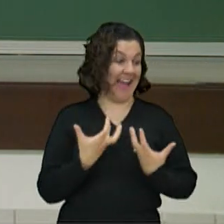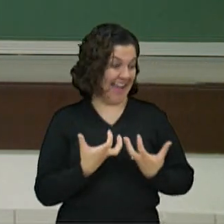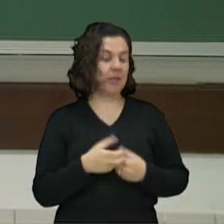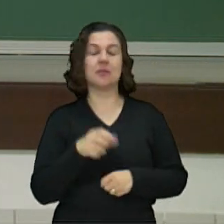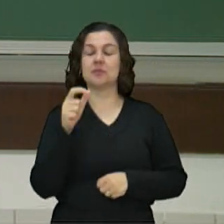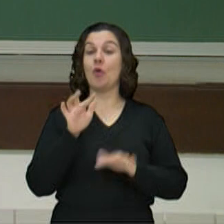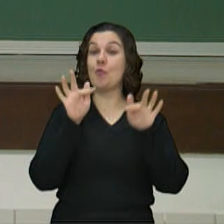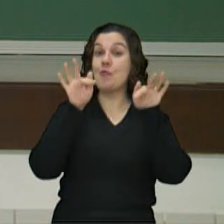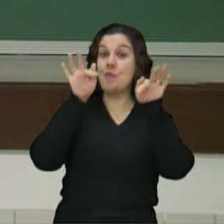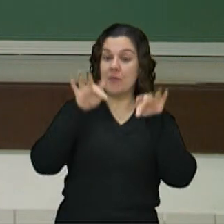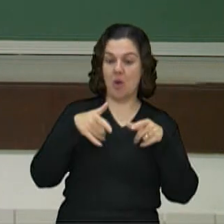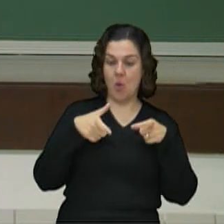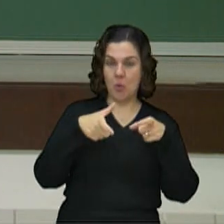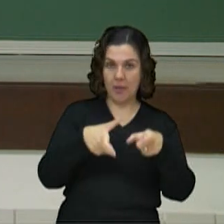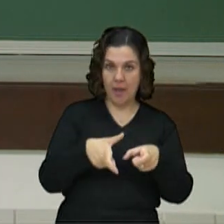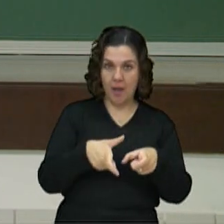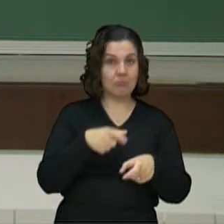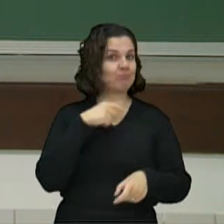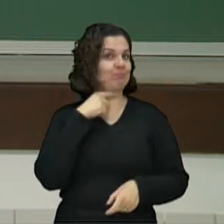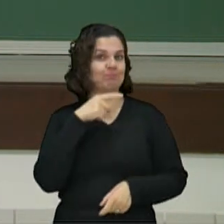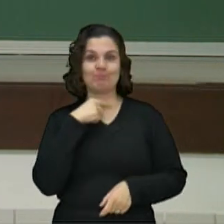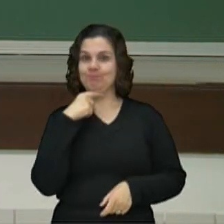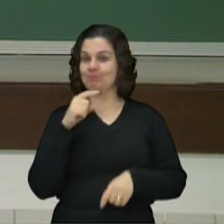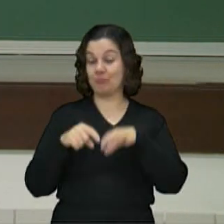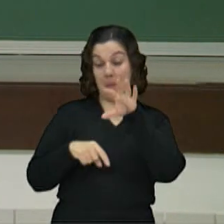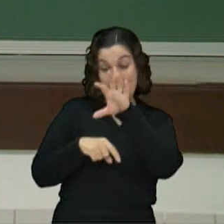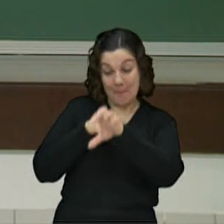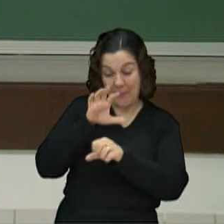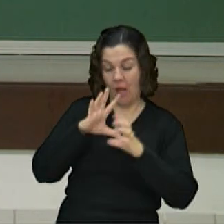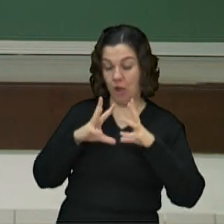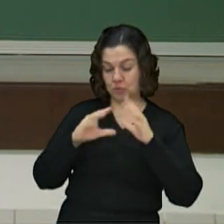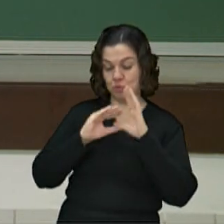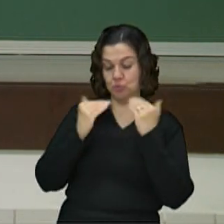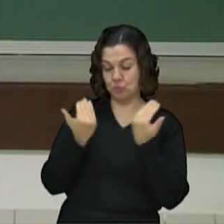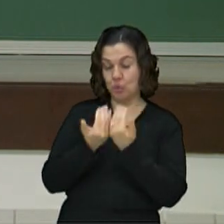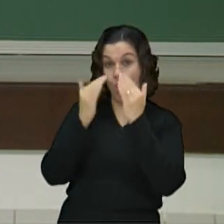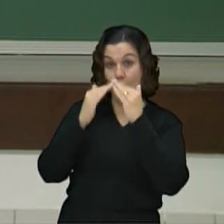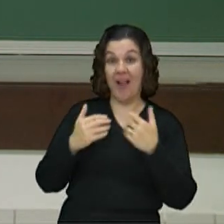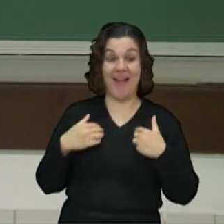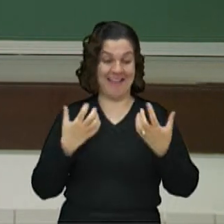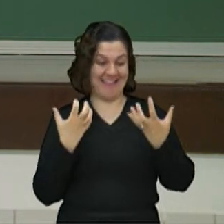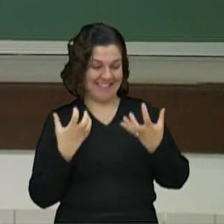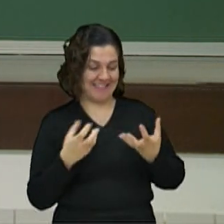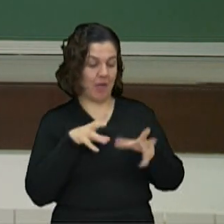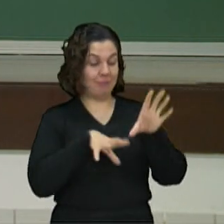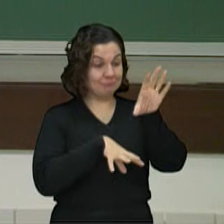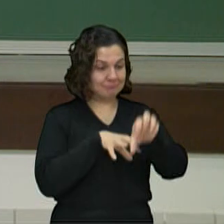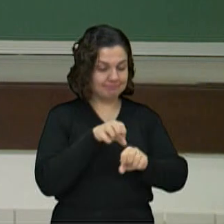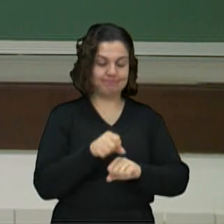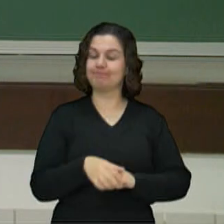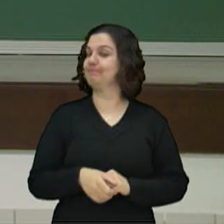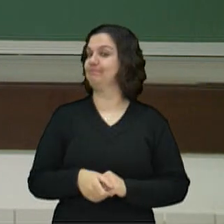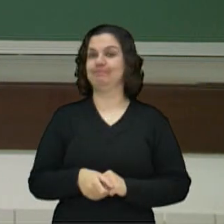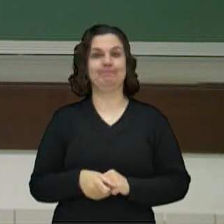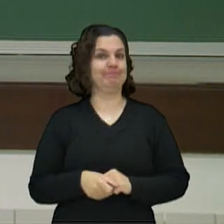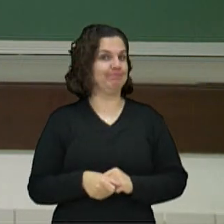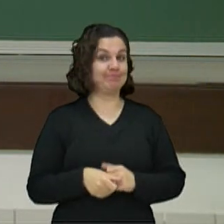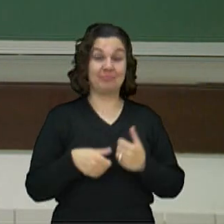a Itália não ganhou todos os territórios prometidos para ela, os que ela esperava receber em troca.